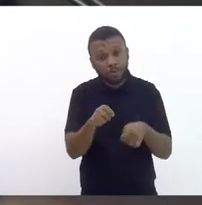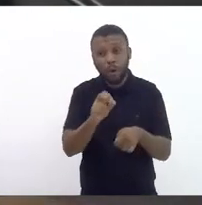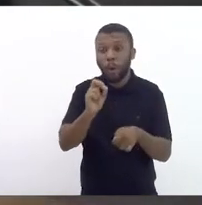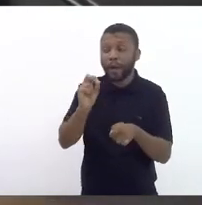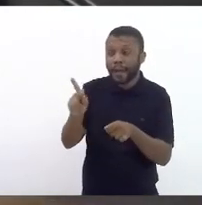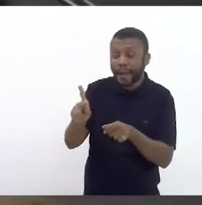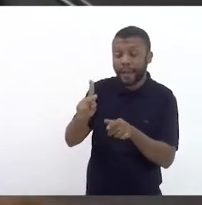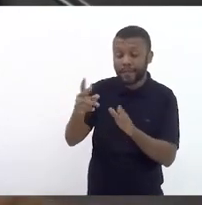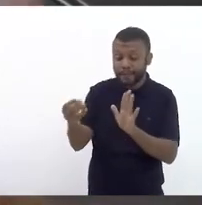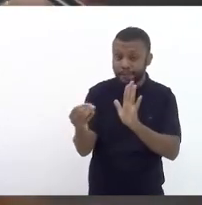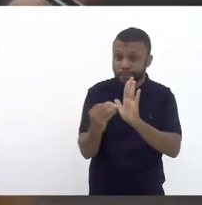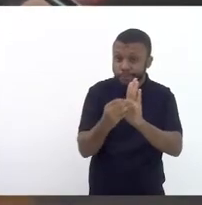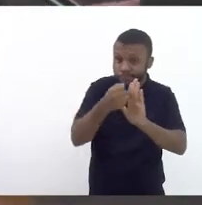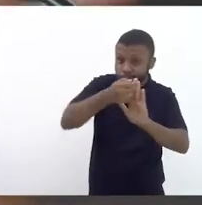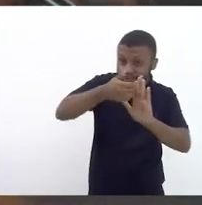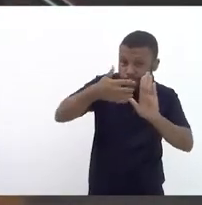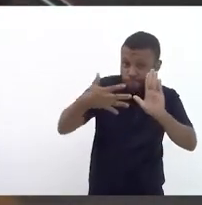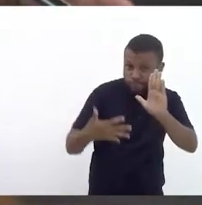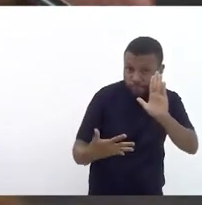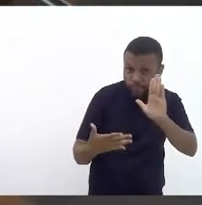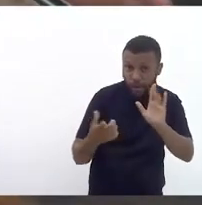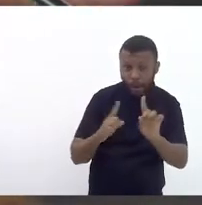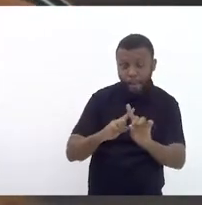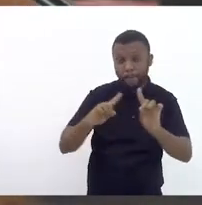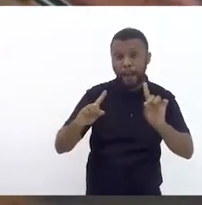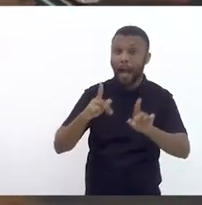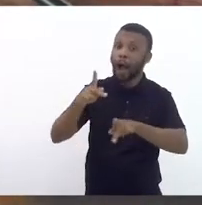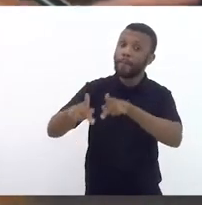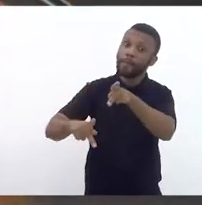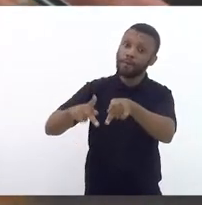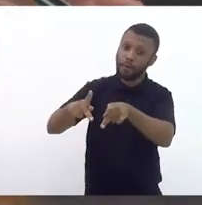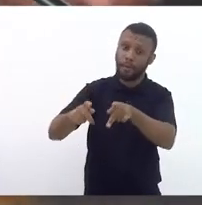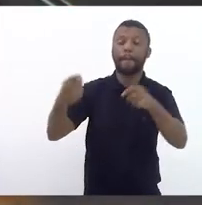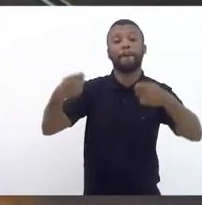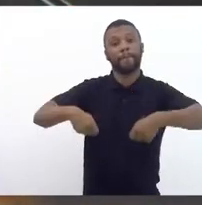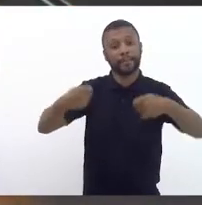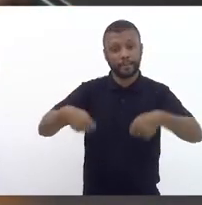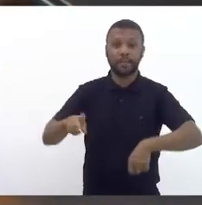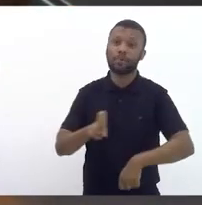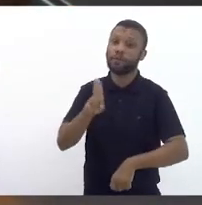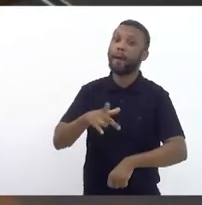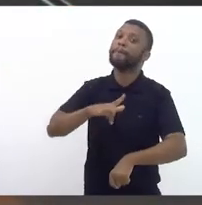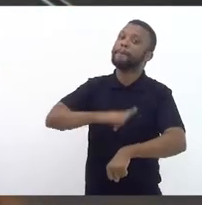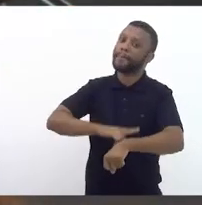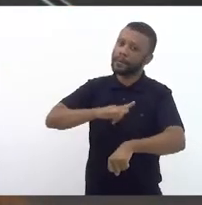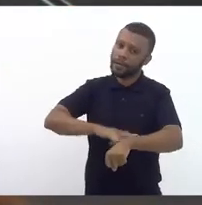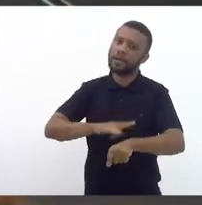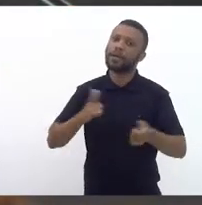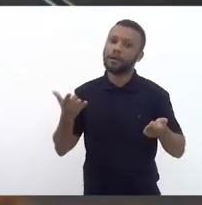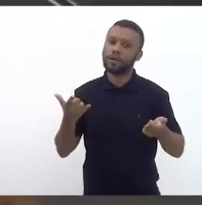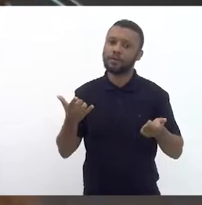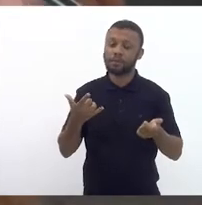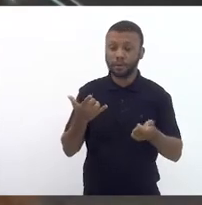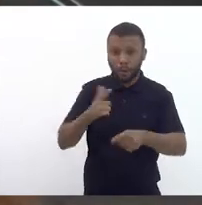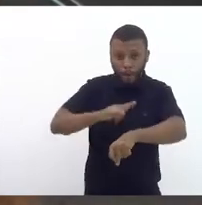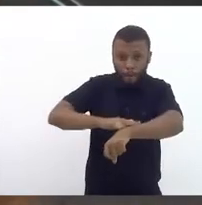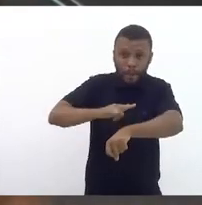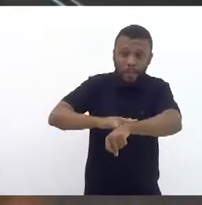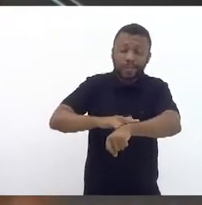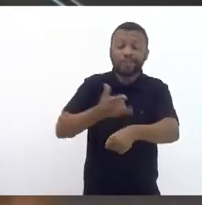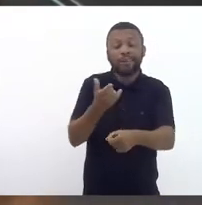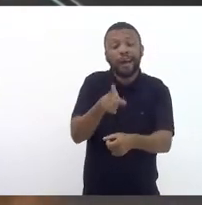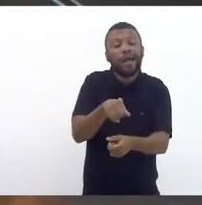escrito. Mas, já que a população está precisando de um banheiro, e banheiro é um custo